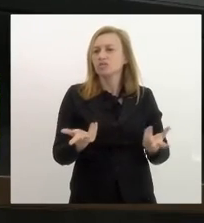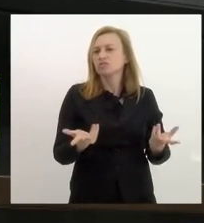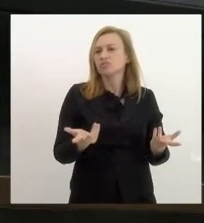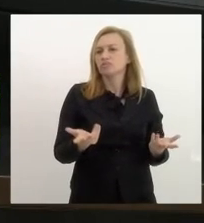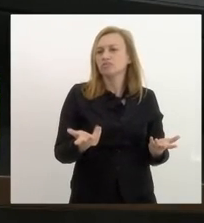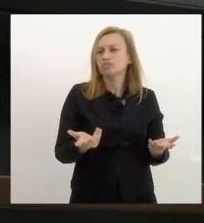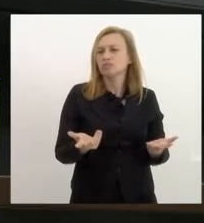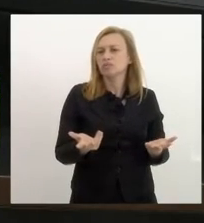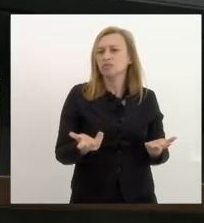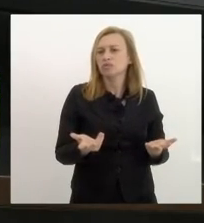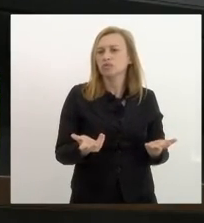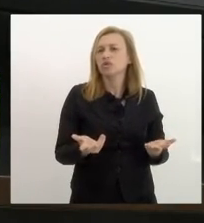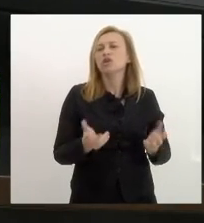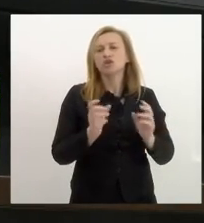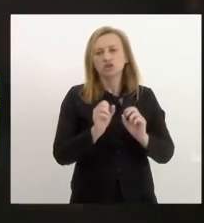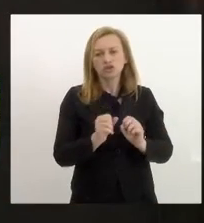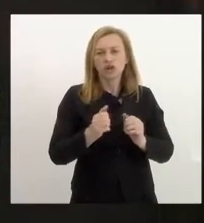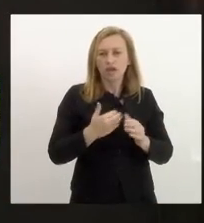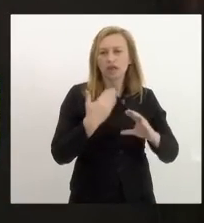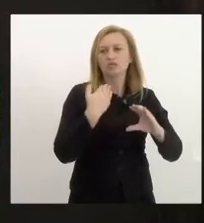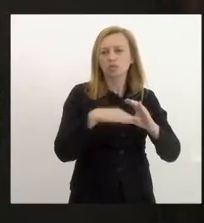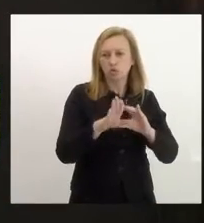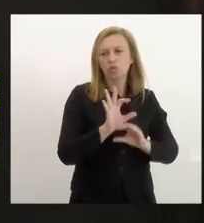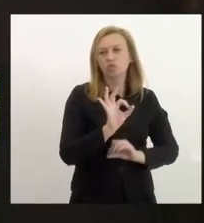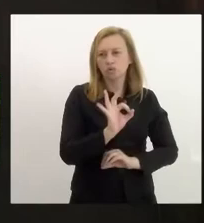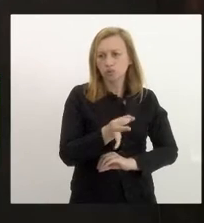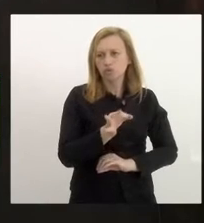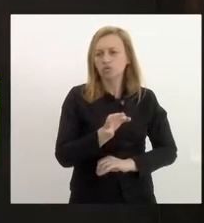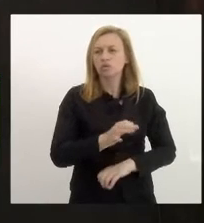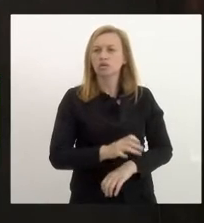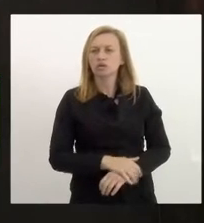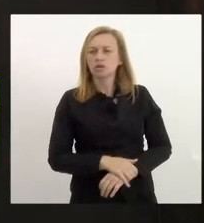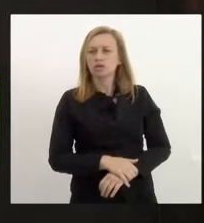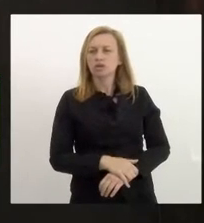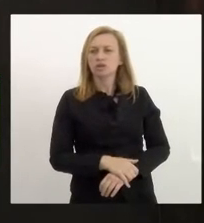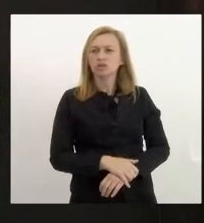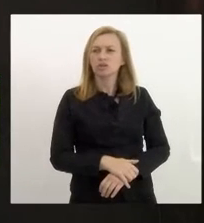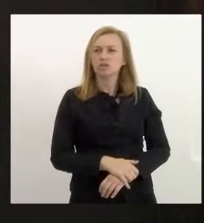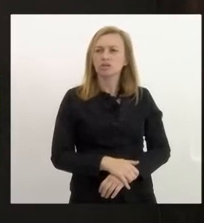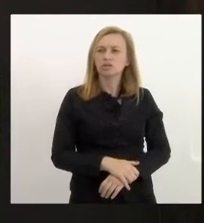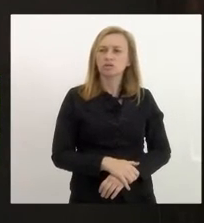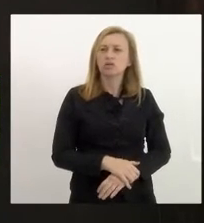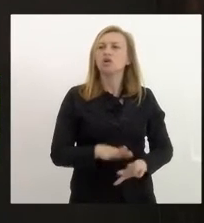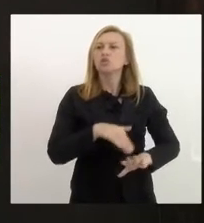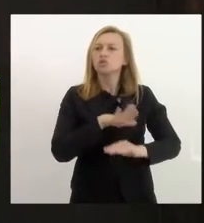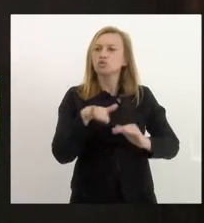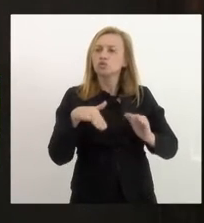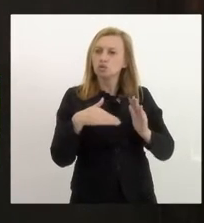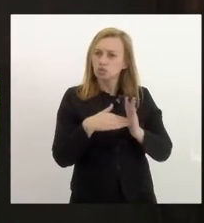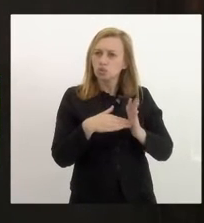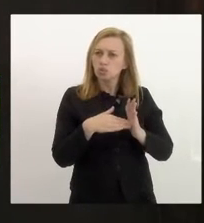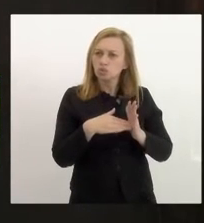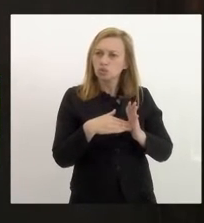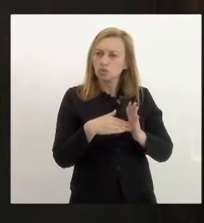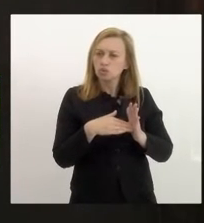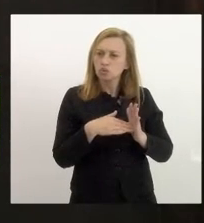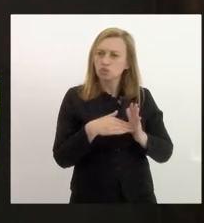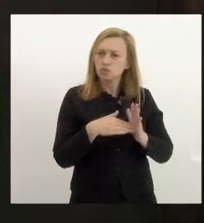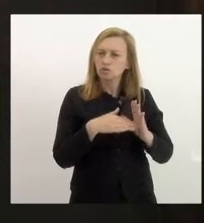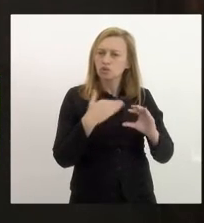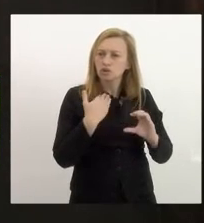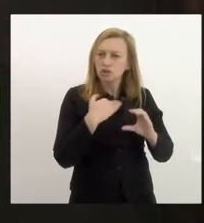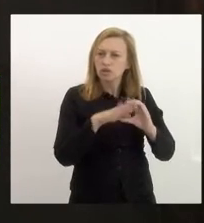aspecto a gente já encaminhou uma para que todos aqueles que nos